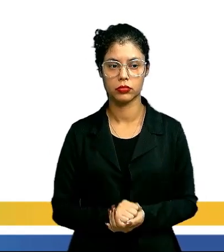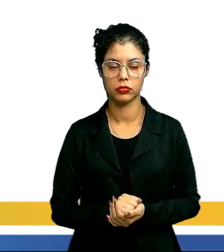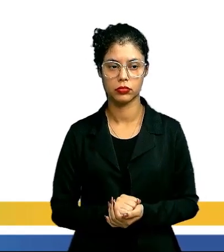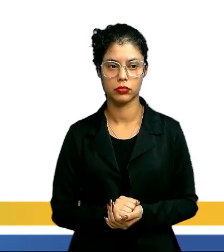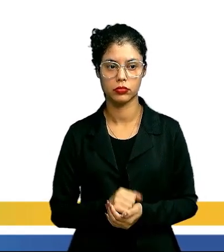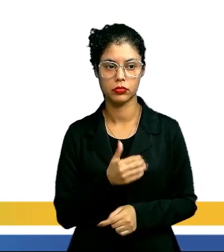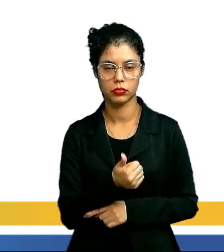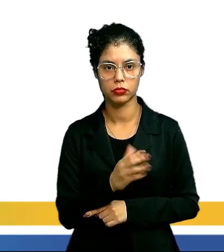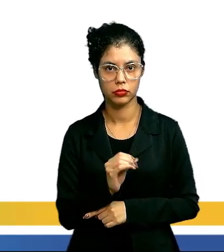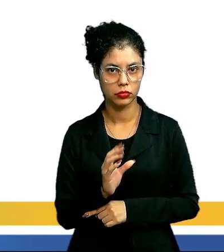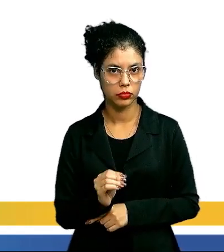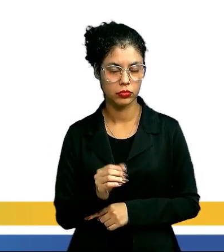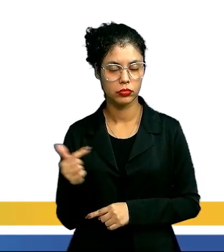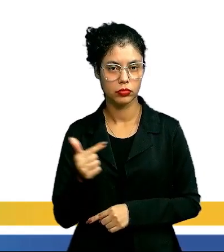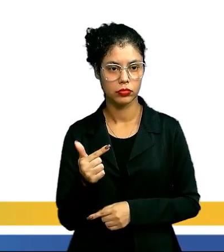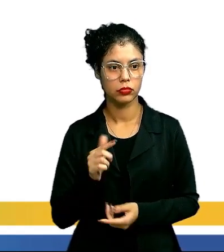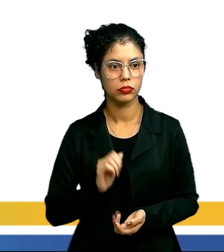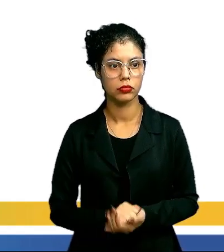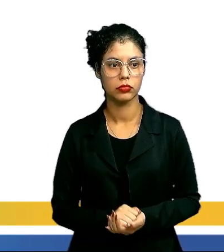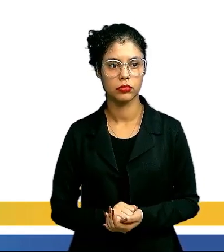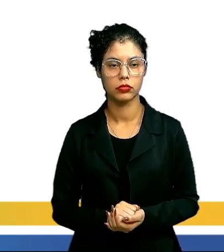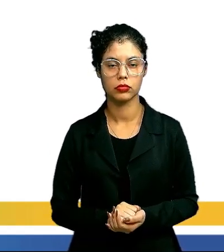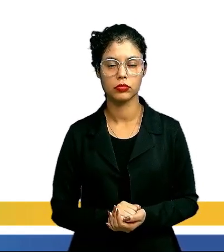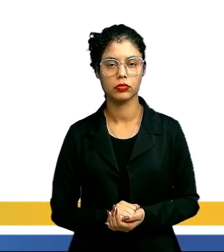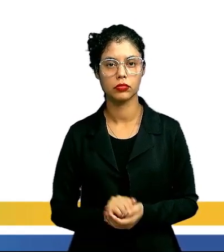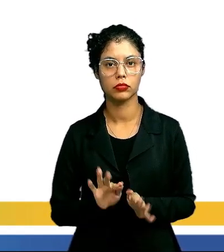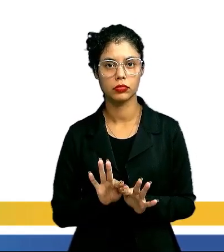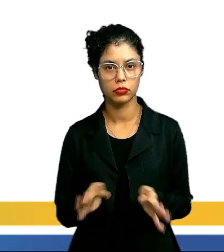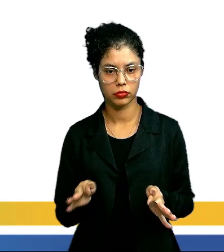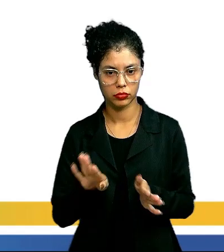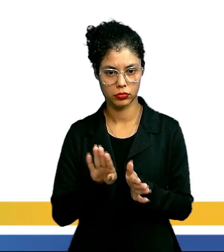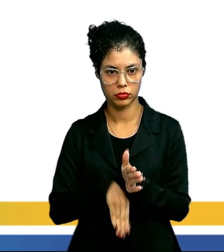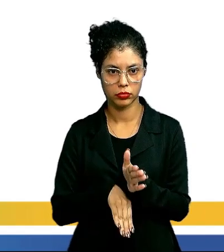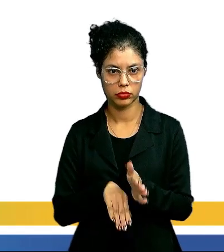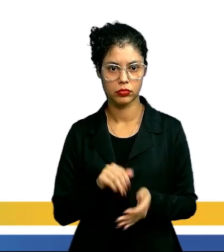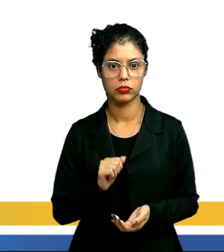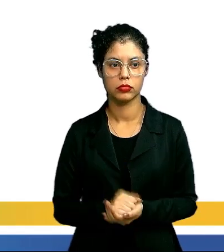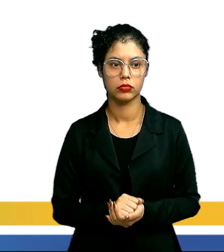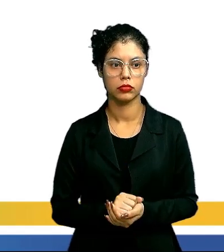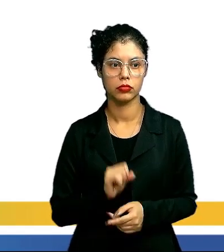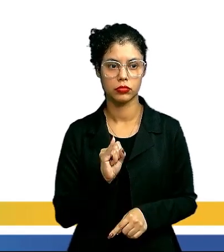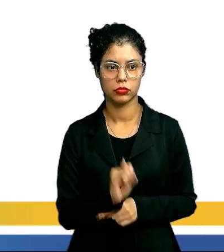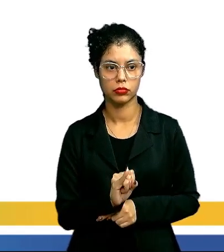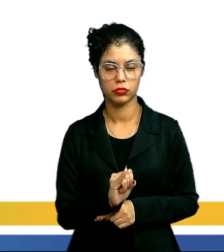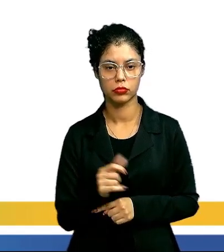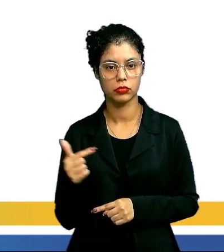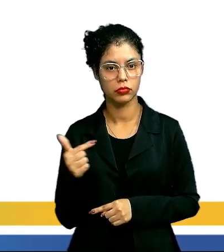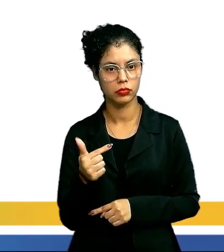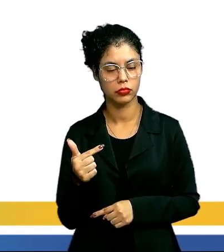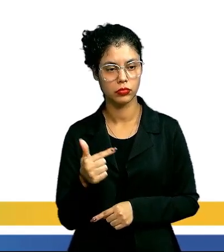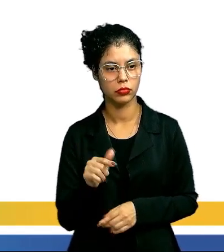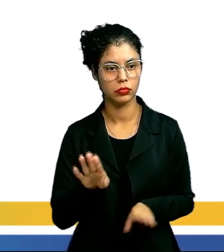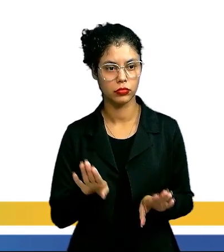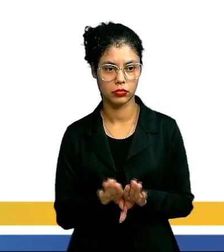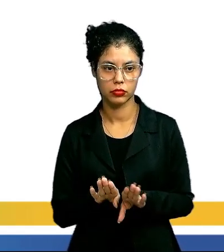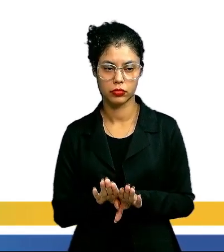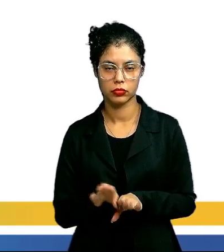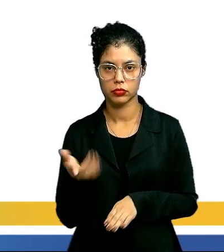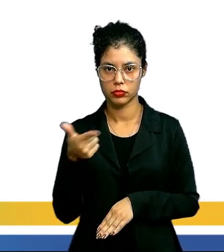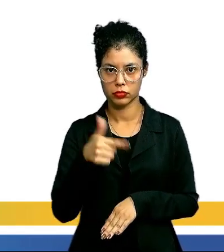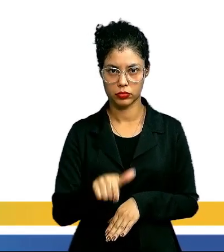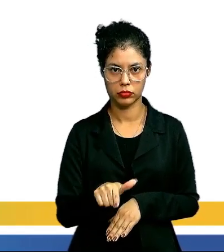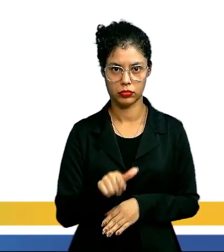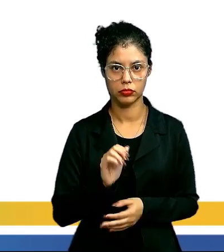senha 10 ao quadrado 10 x 10 é 100 então simplifiquei o i é o quadrado aqui eu vou repetir está